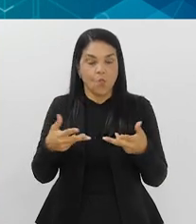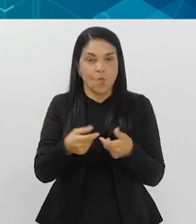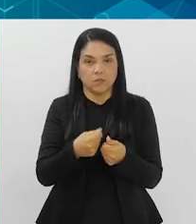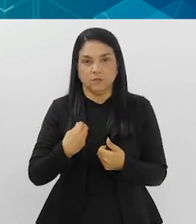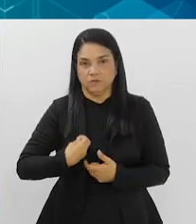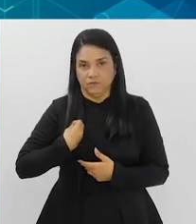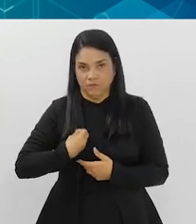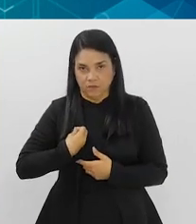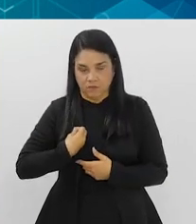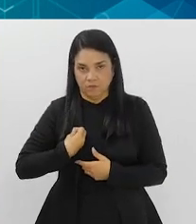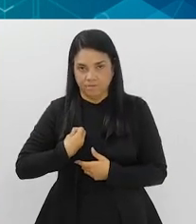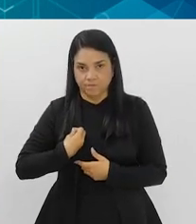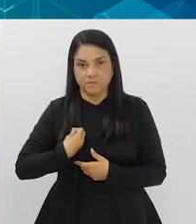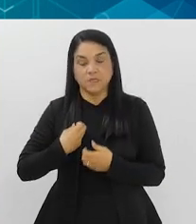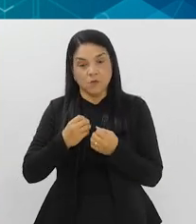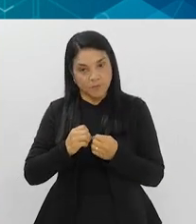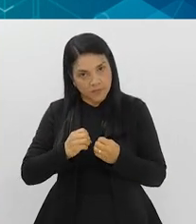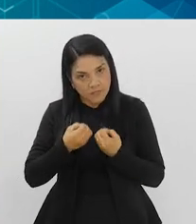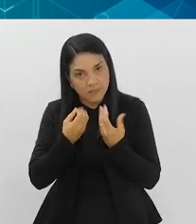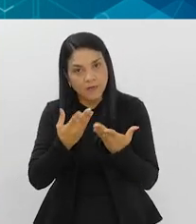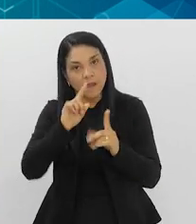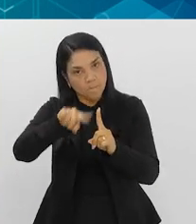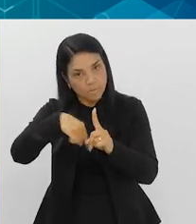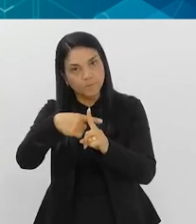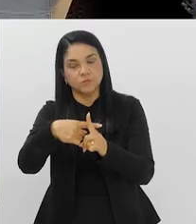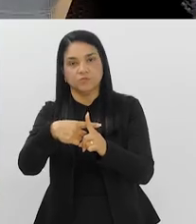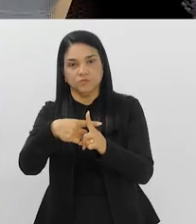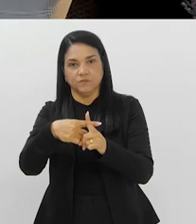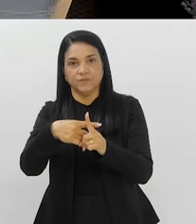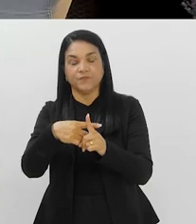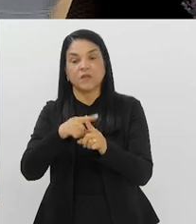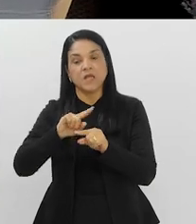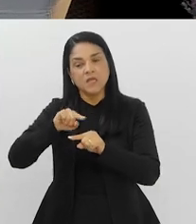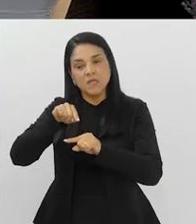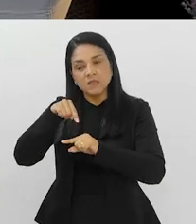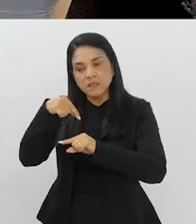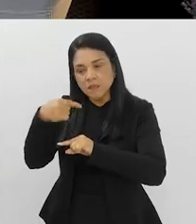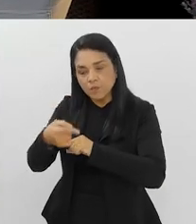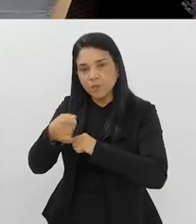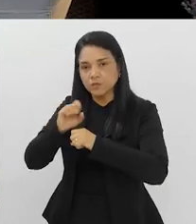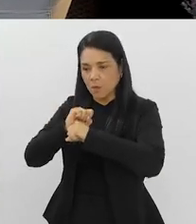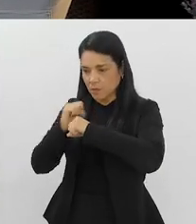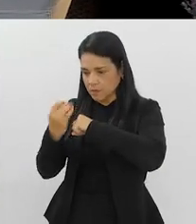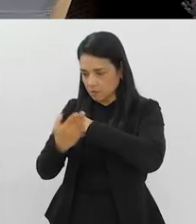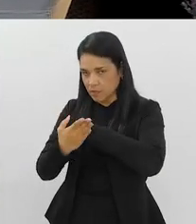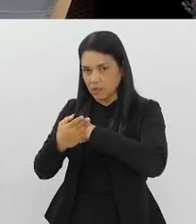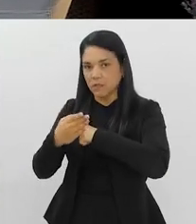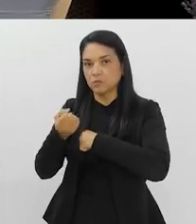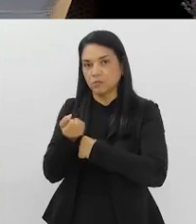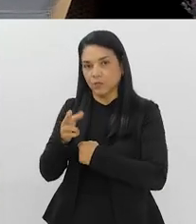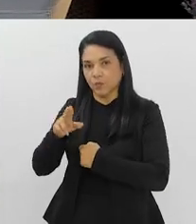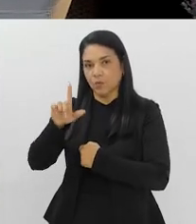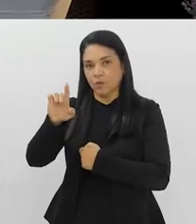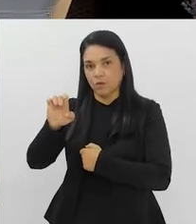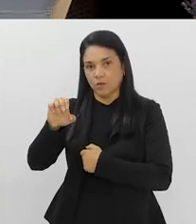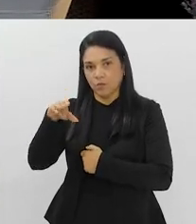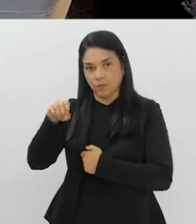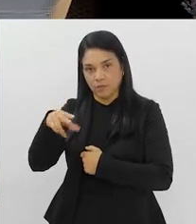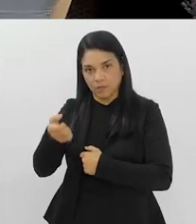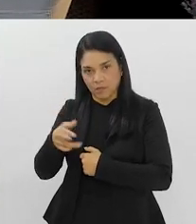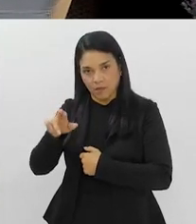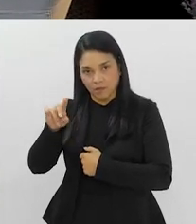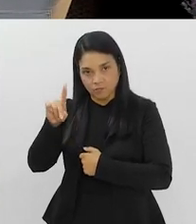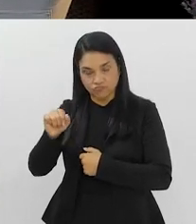gente consiga ter uma qualidade de vida melhor e ainda uma entrega bem positiva. Doutor Leonardo, após a pandemia, muitas pessoas